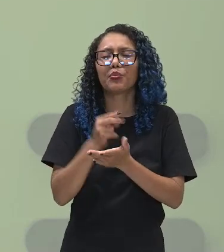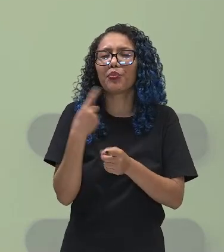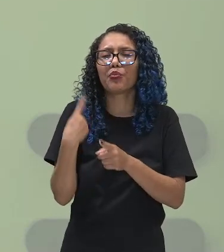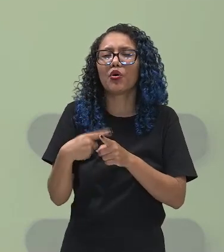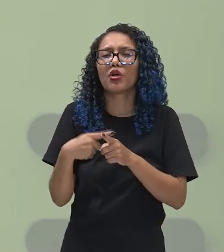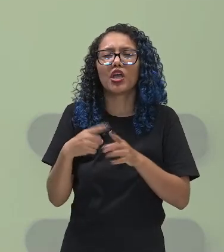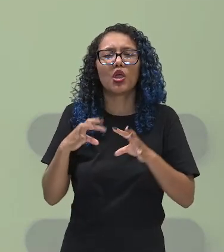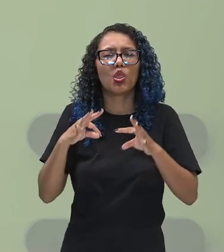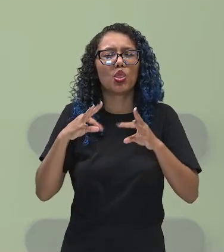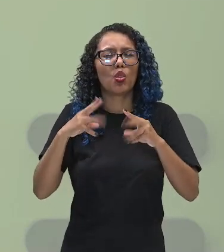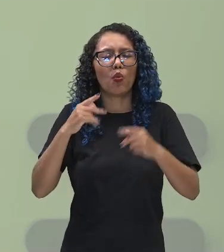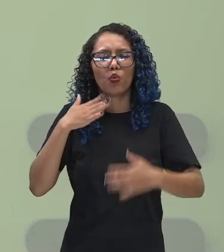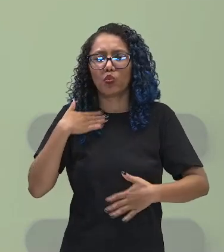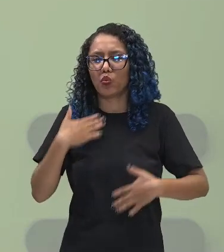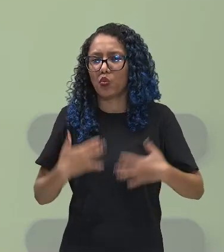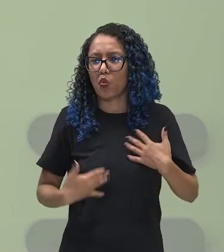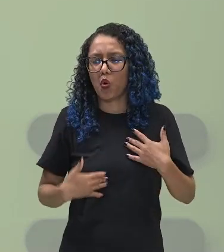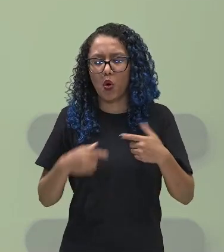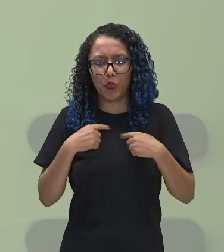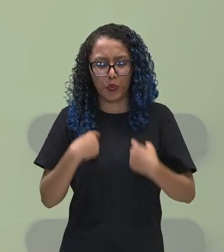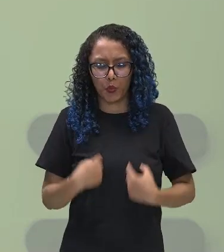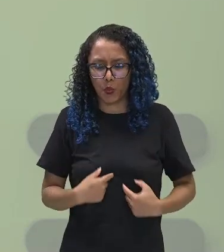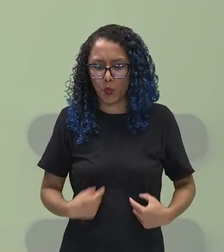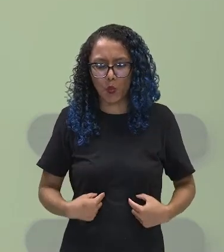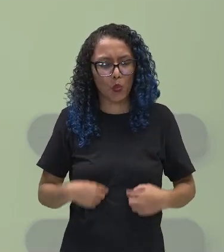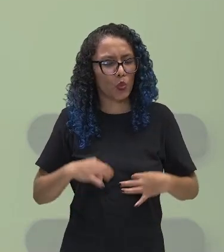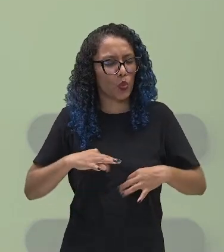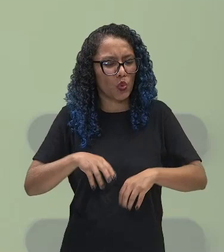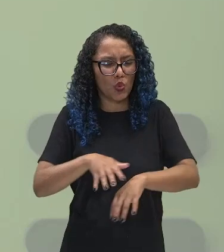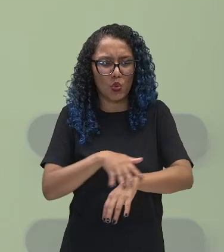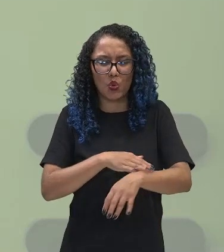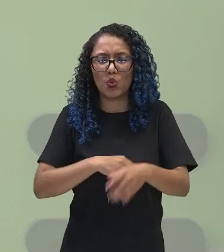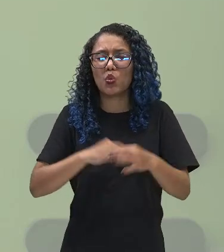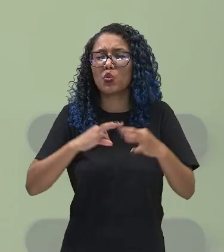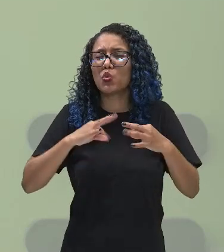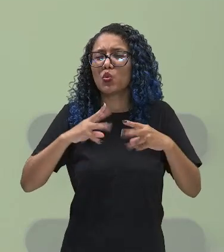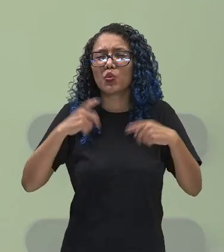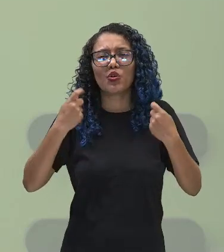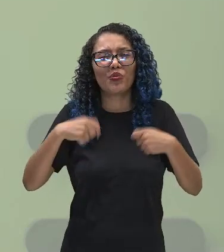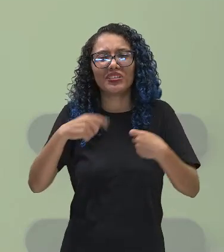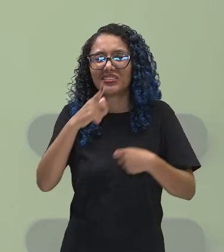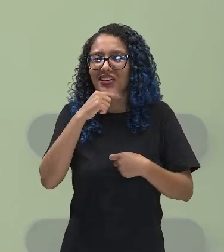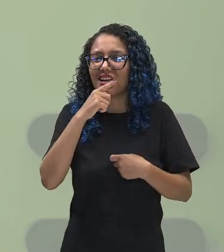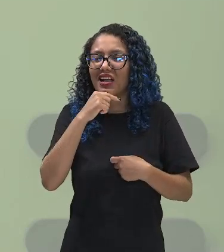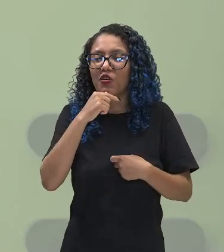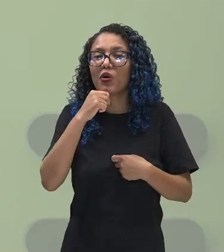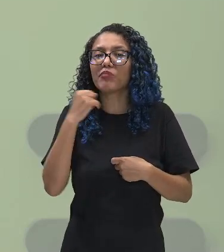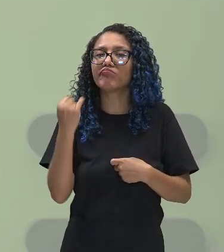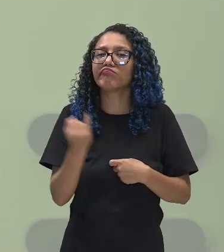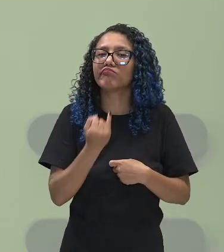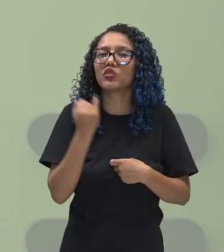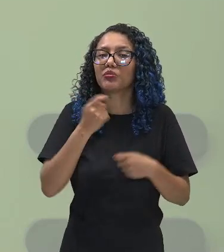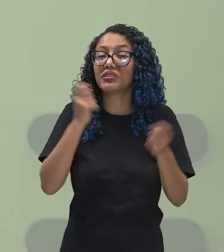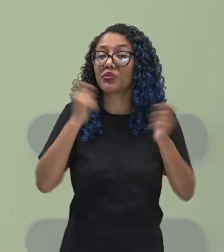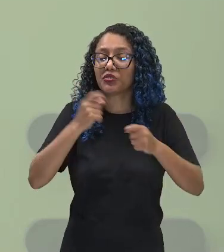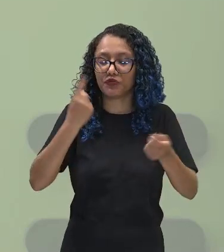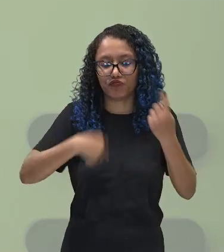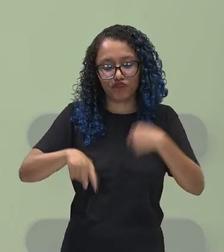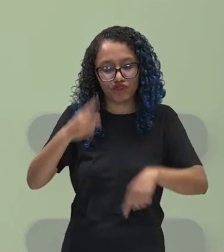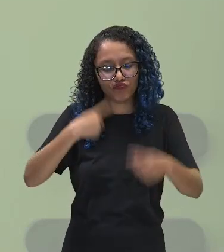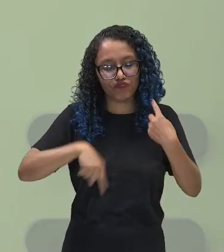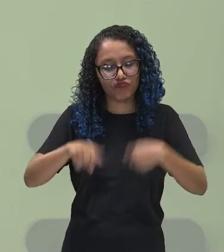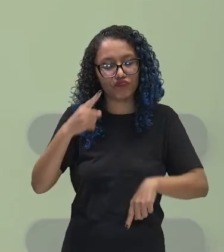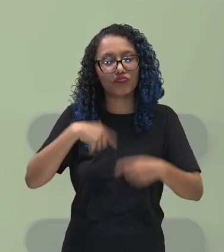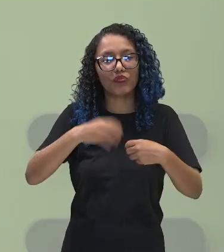vão precisar muito de uma quantidade de água suficiente para que o metabolismo funcione. Tudo